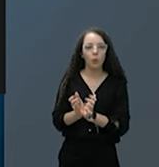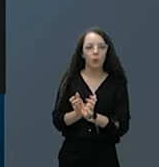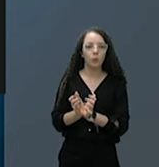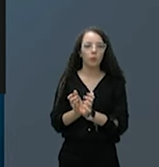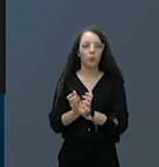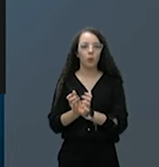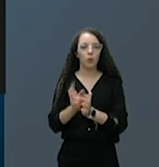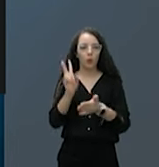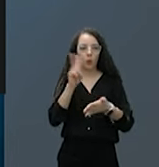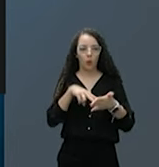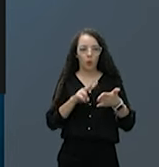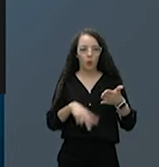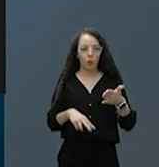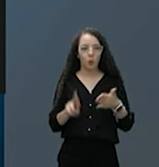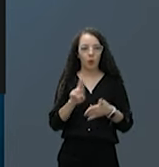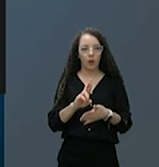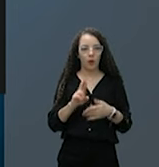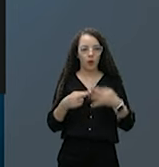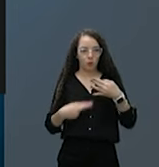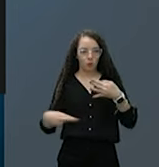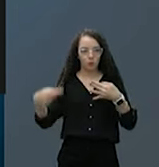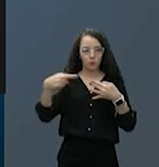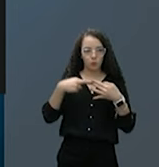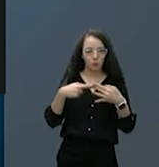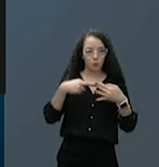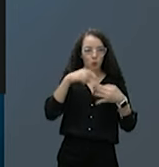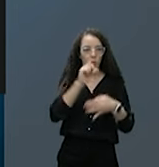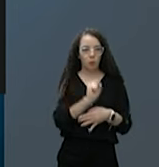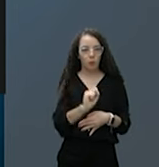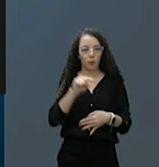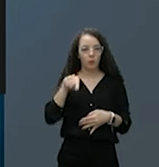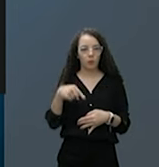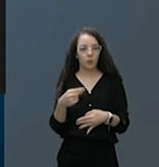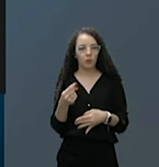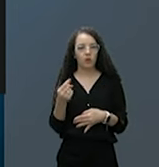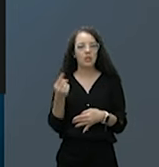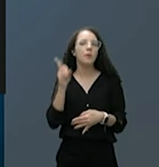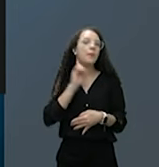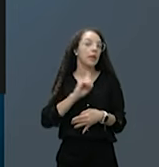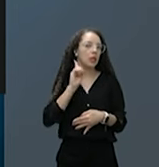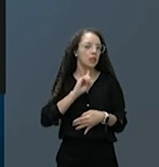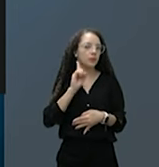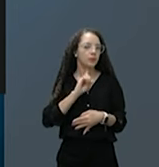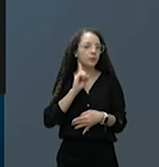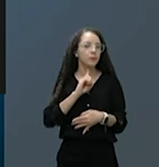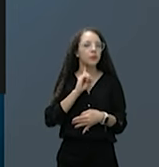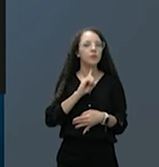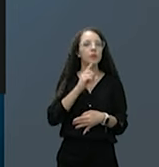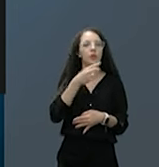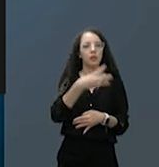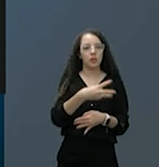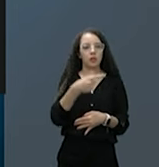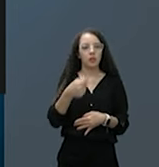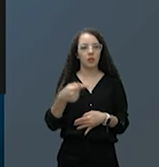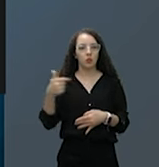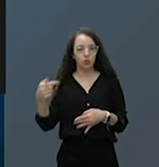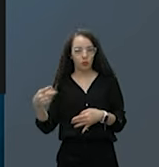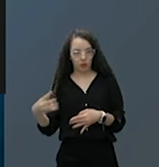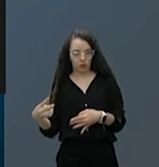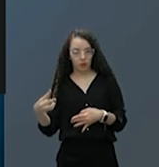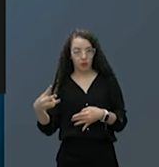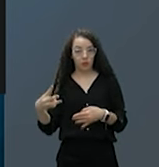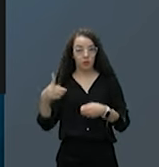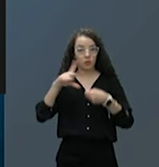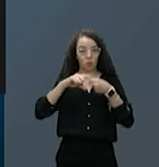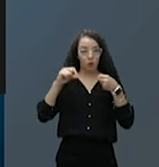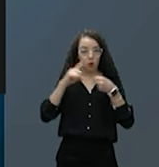especial 1.852.569 de Minas Gerais, em que se decidiu que a correta aplicação do artigo 373, inciso 2º do CPC, é